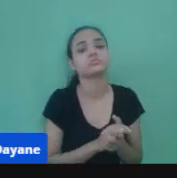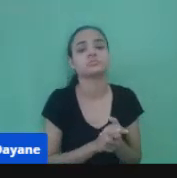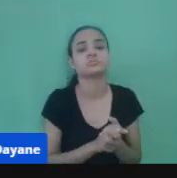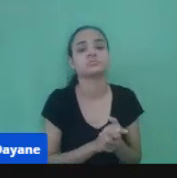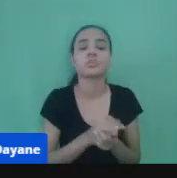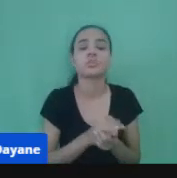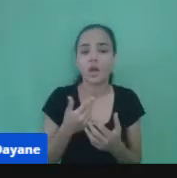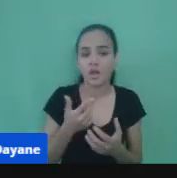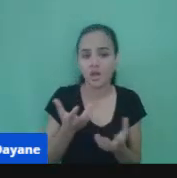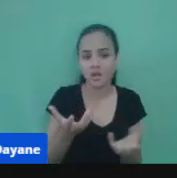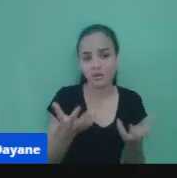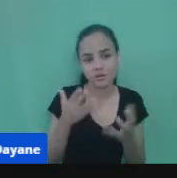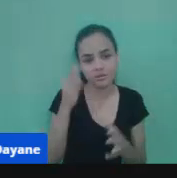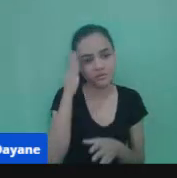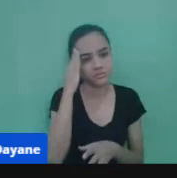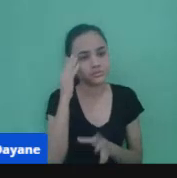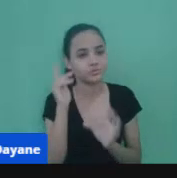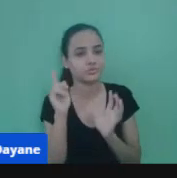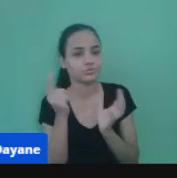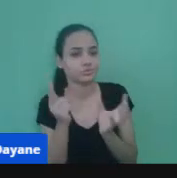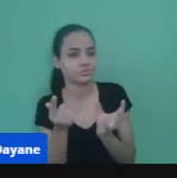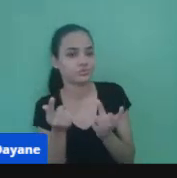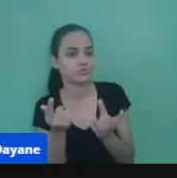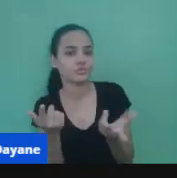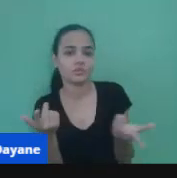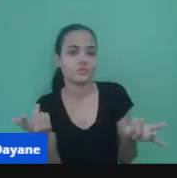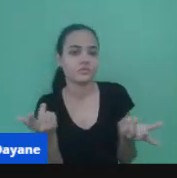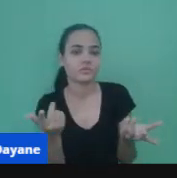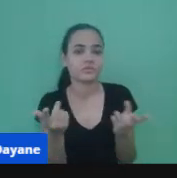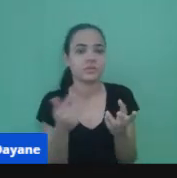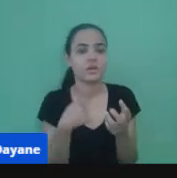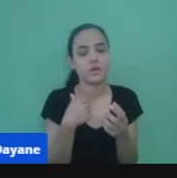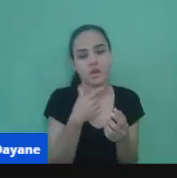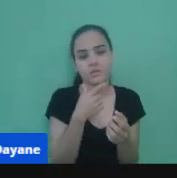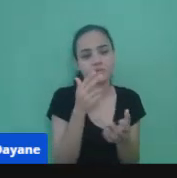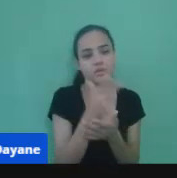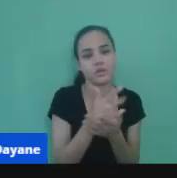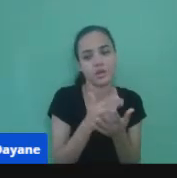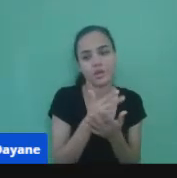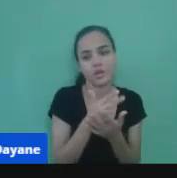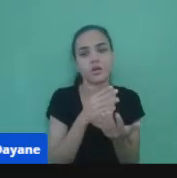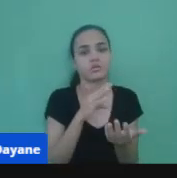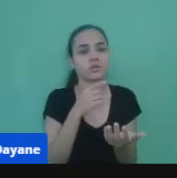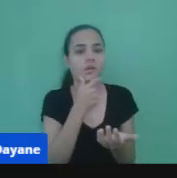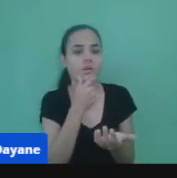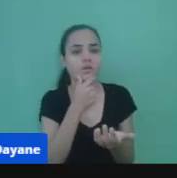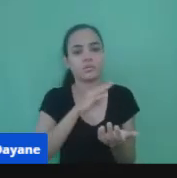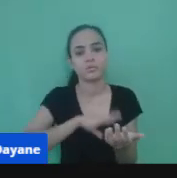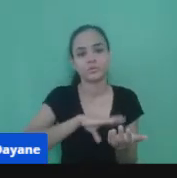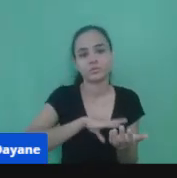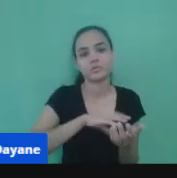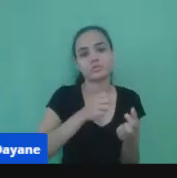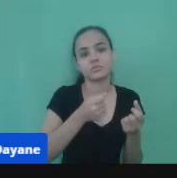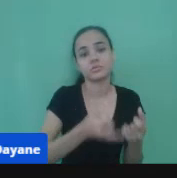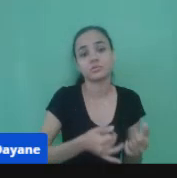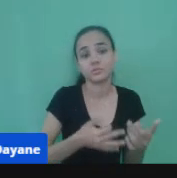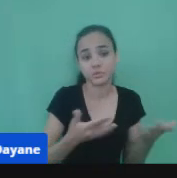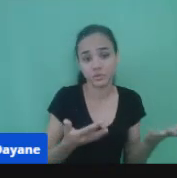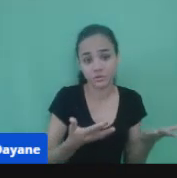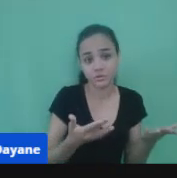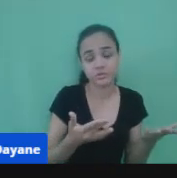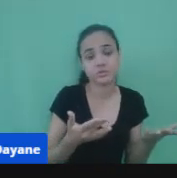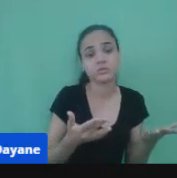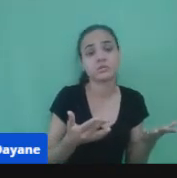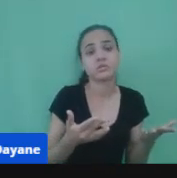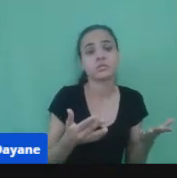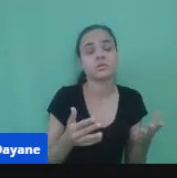falando de arte, de língua inglesa, de língua portuguesa. Bom, chegamos a isso. Na unidade temática, formas de